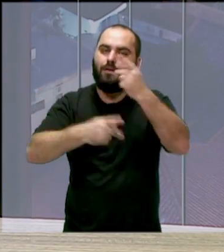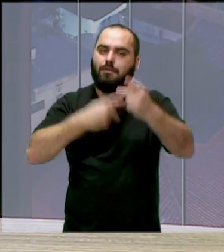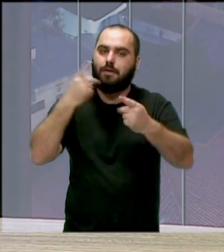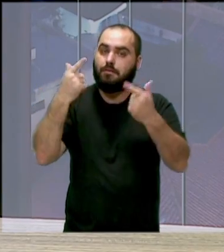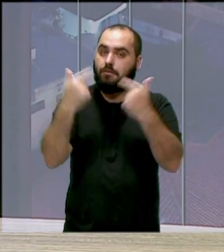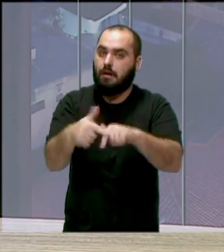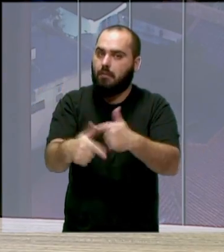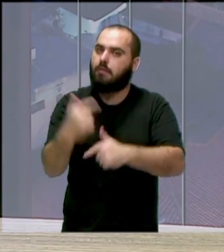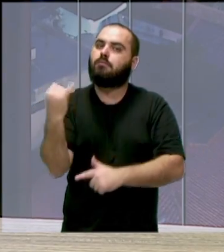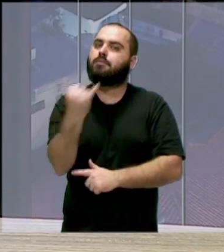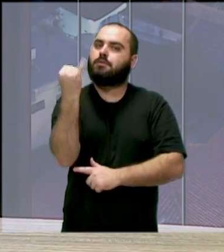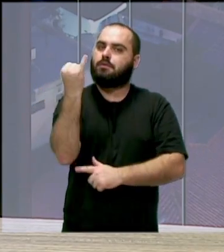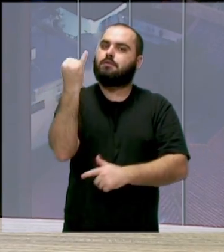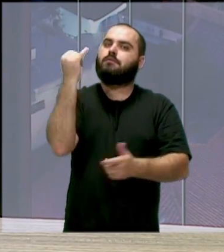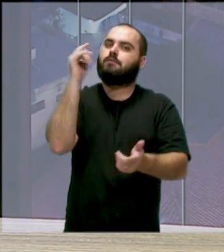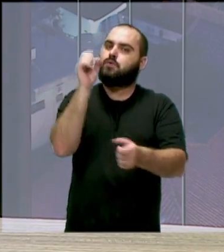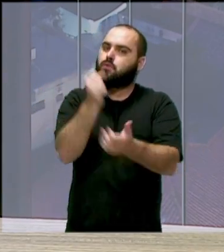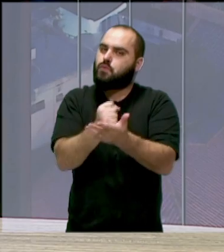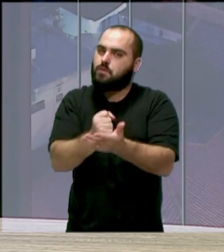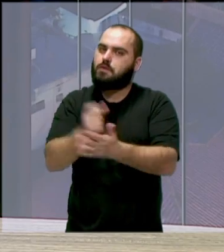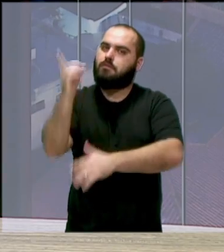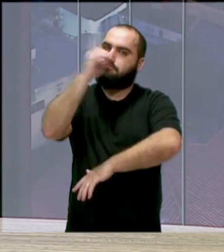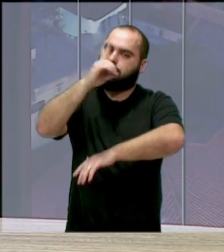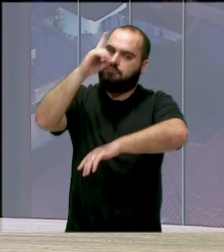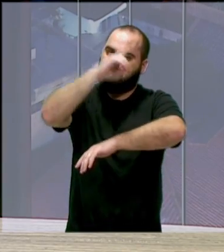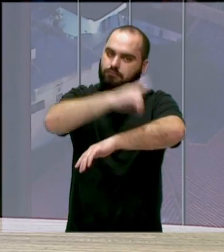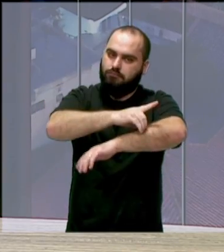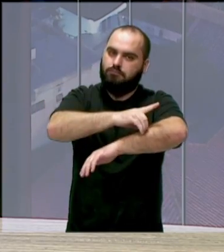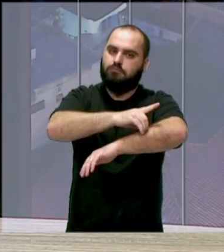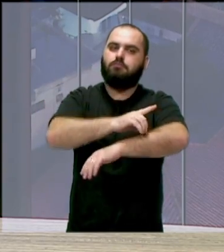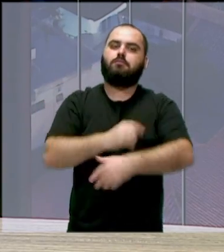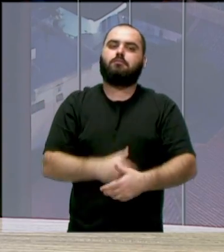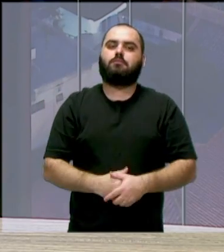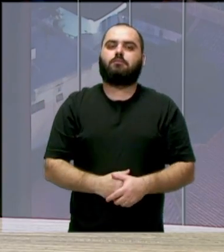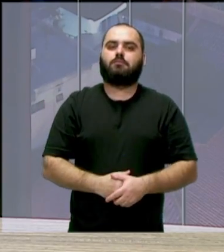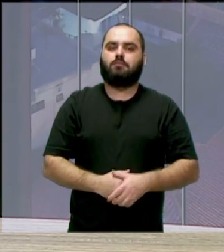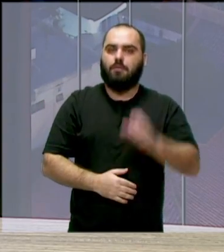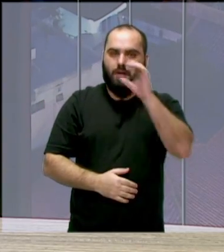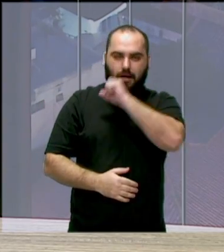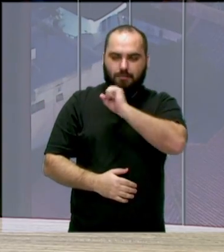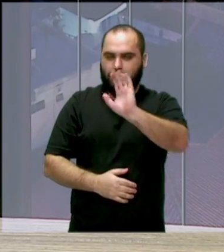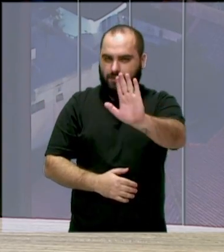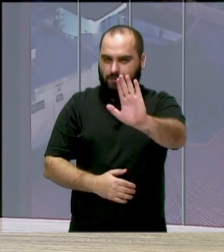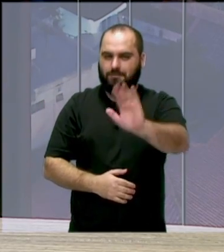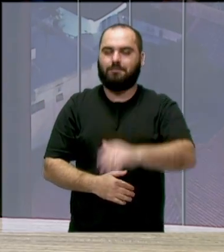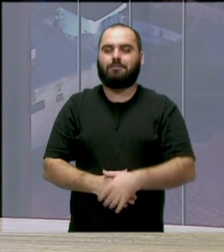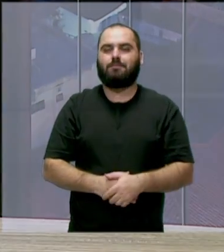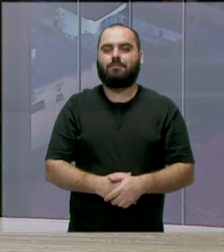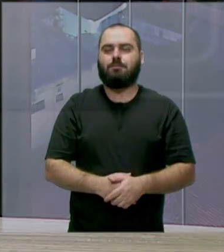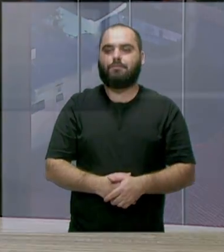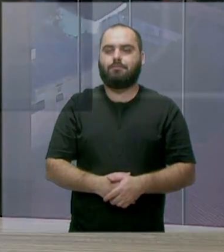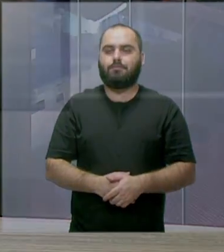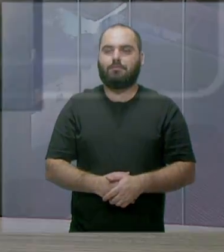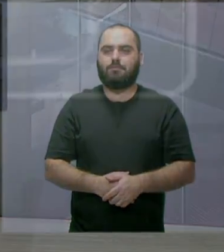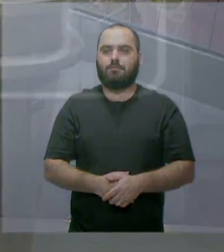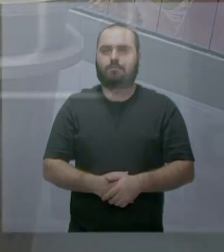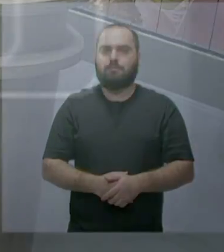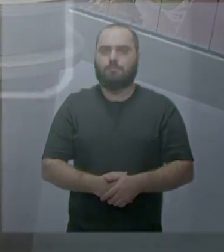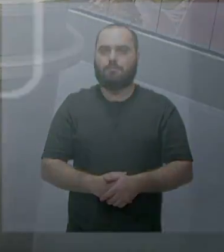ações importantes do controle de combate à dengue. É só um minuto, a gente já volta.